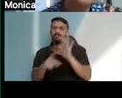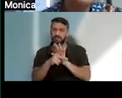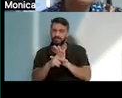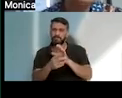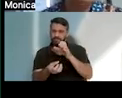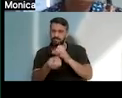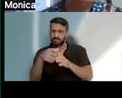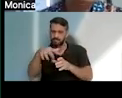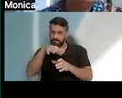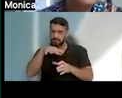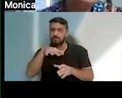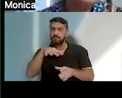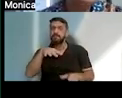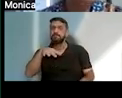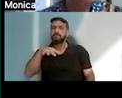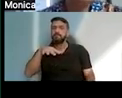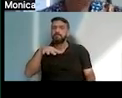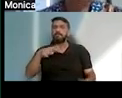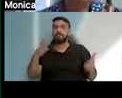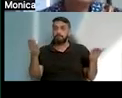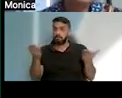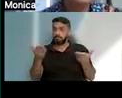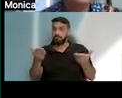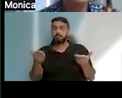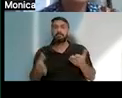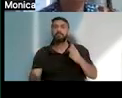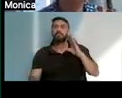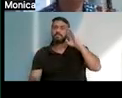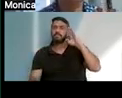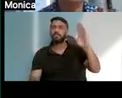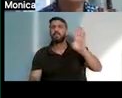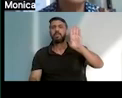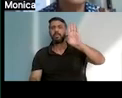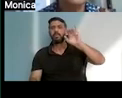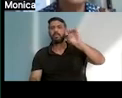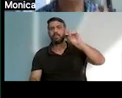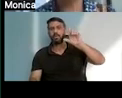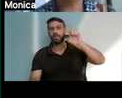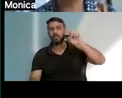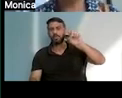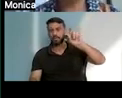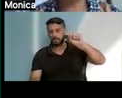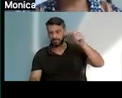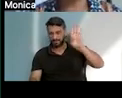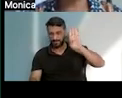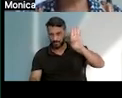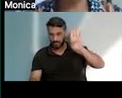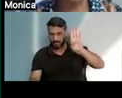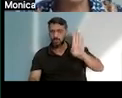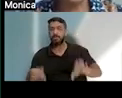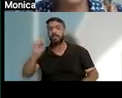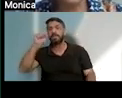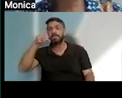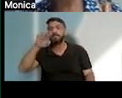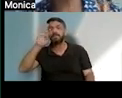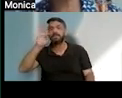ele agora é o coração realmente da biologia sintética, porque é como se fosse o congresso, essa